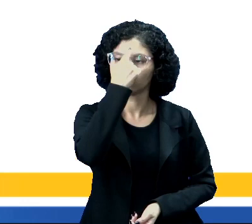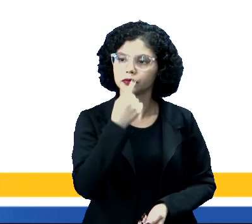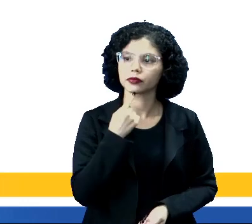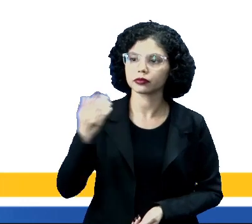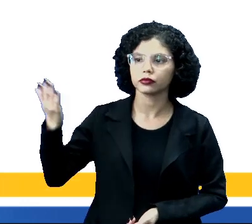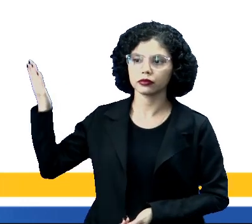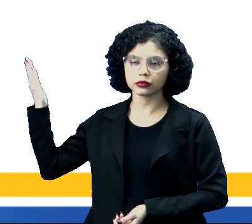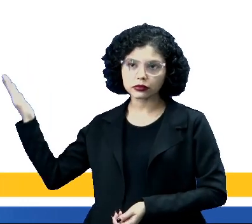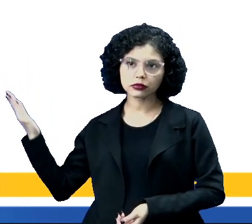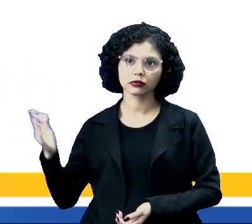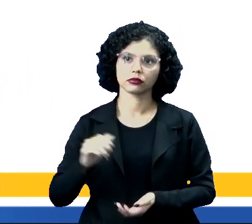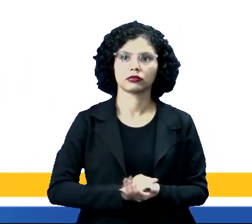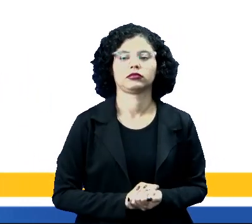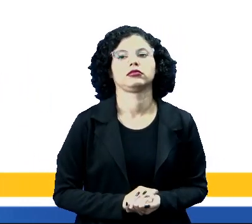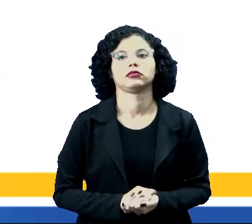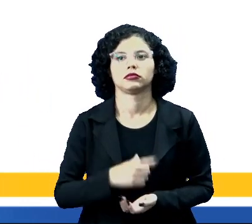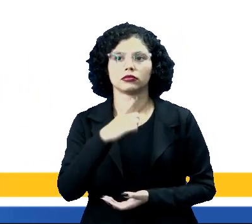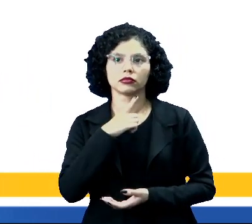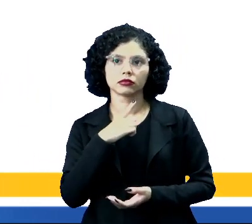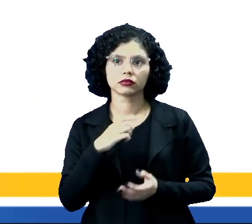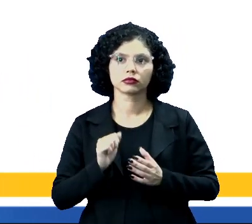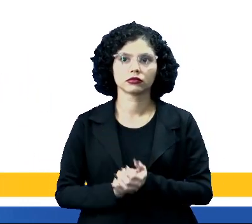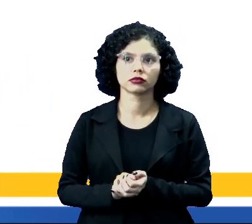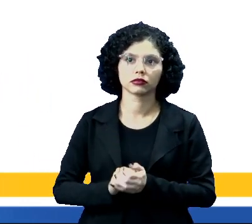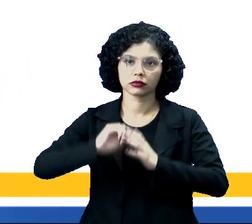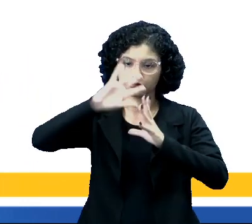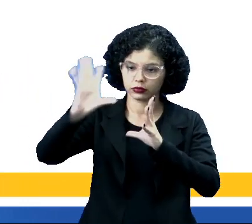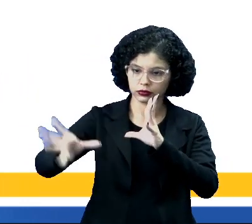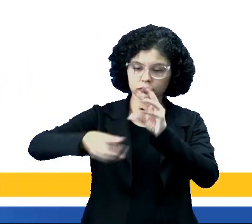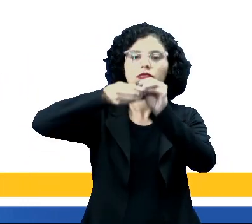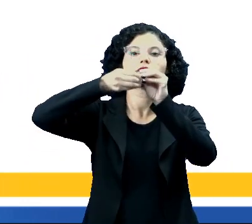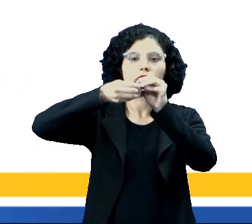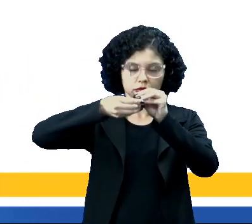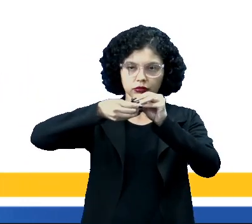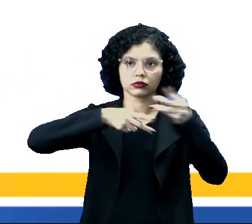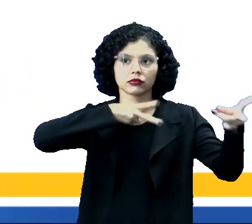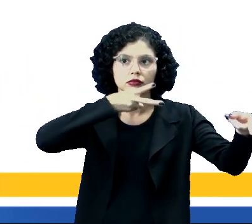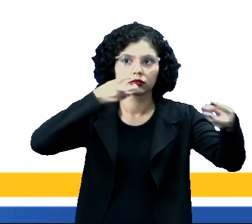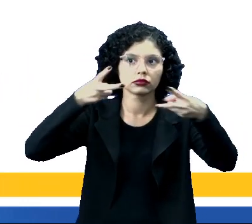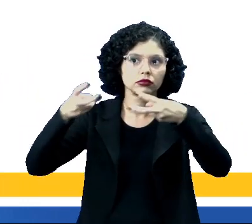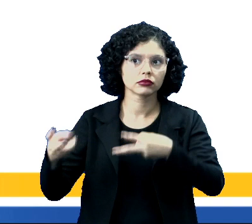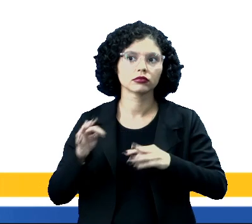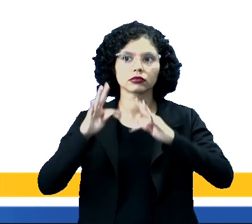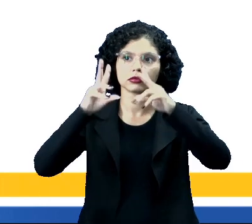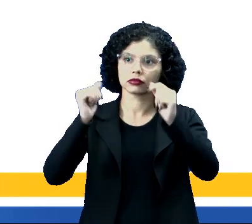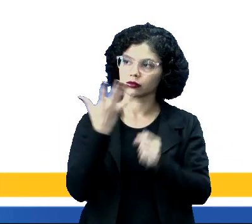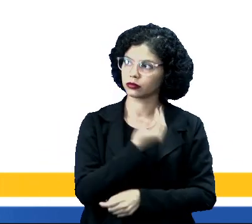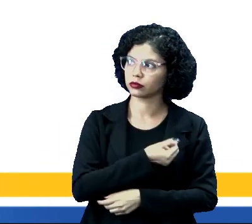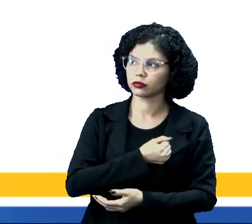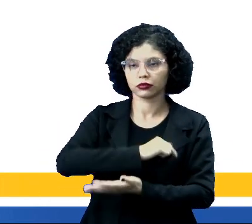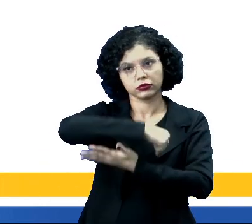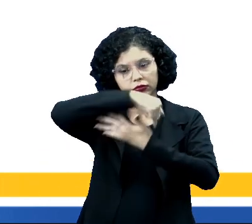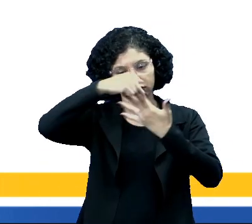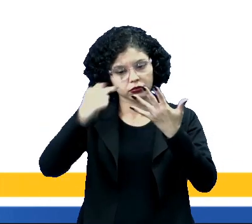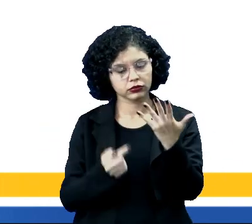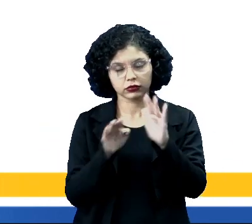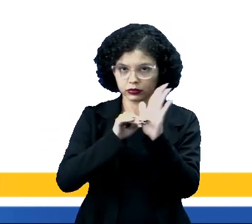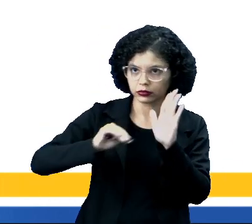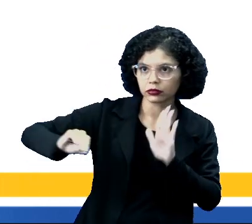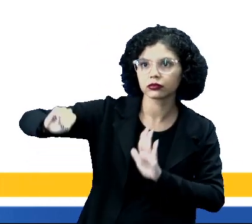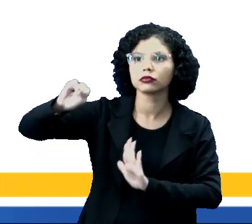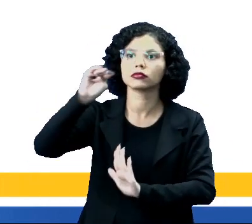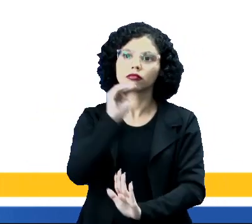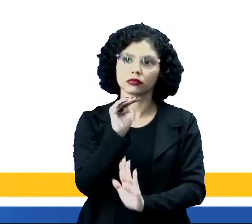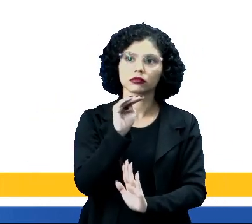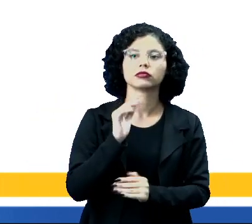imagem? Na célula eucarionte, ela é uma célula muito mais complexa. Vocês podem observar que ela tem um número de componentes superior